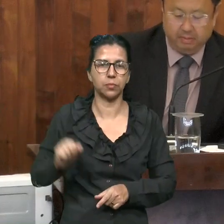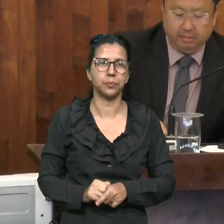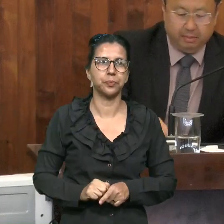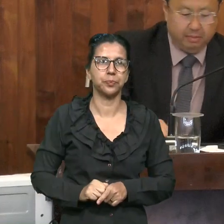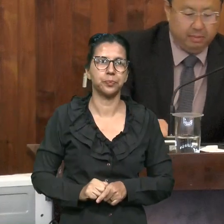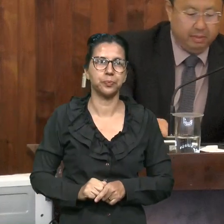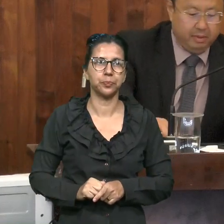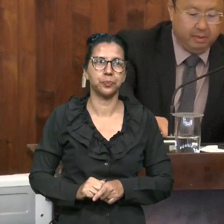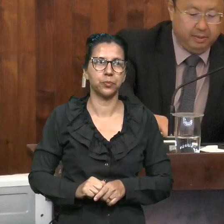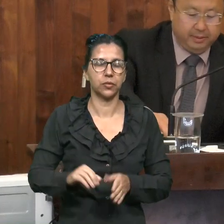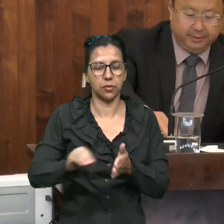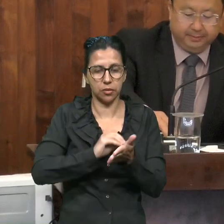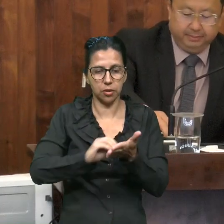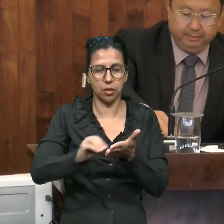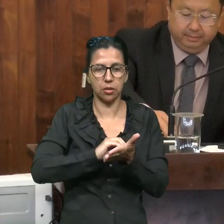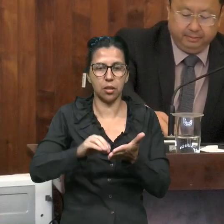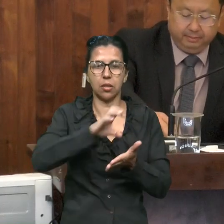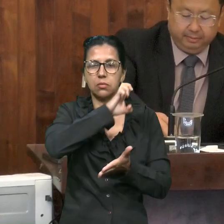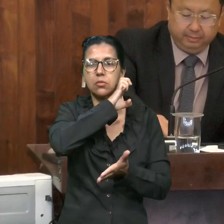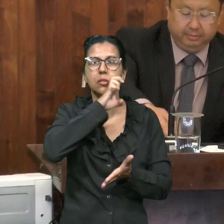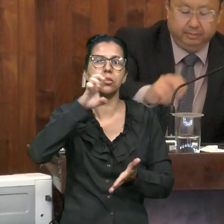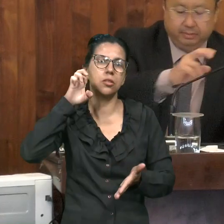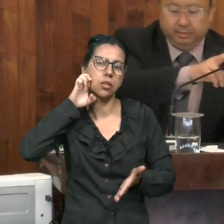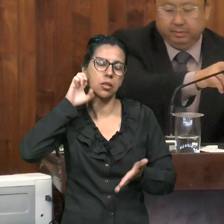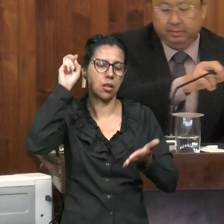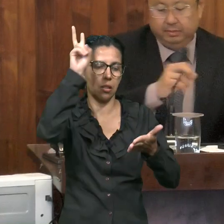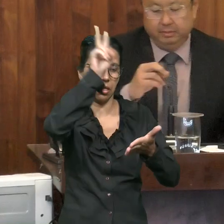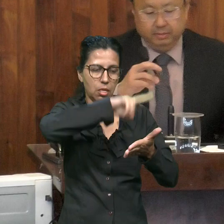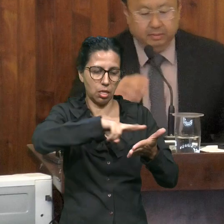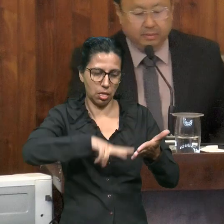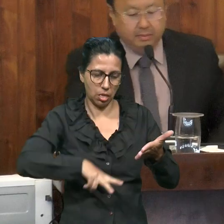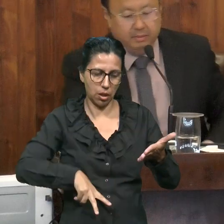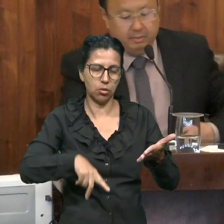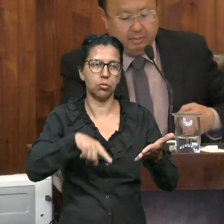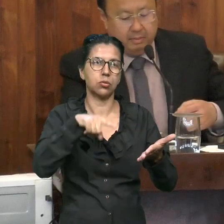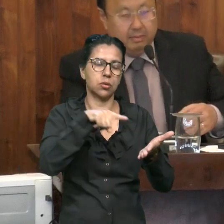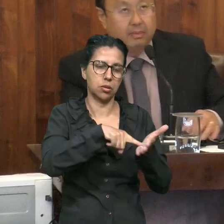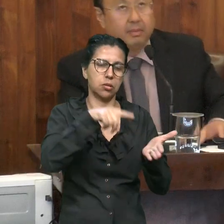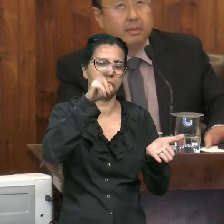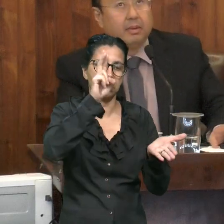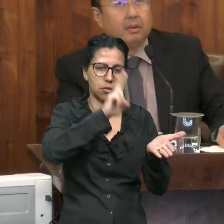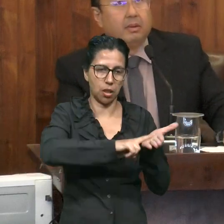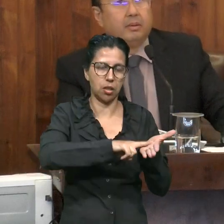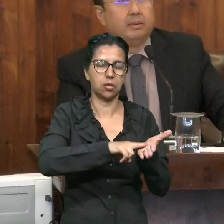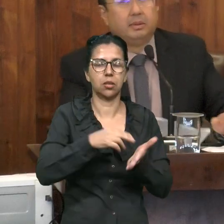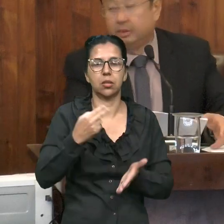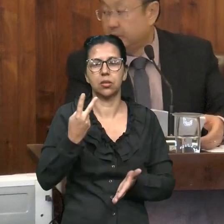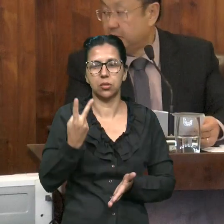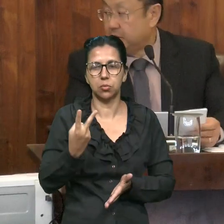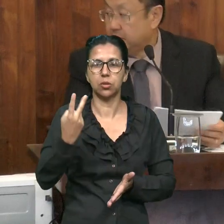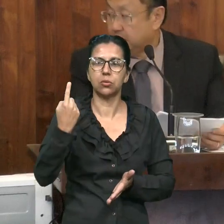Solicita o primeiro secretário, vereador doutor Hélio Ajeca, que proceda à leitura da denúncia contida na correspondência